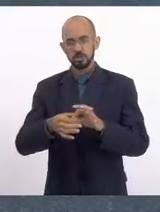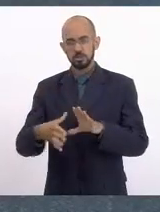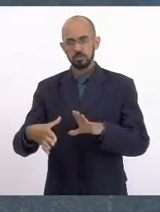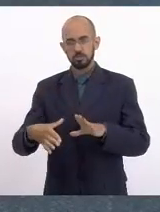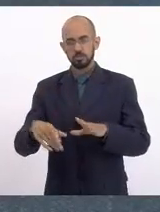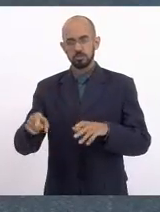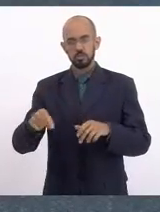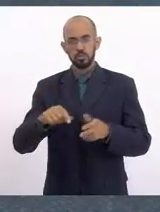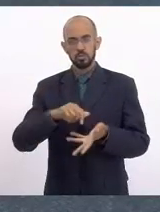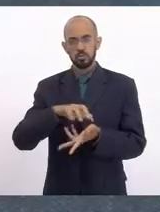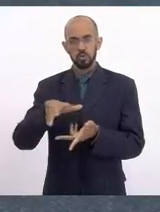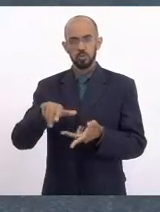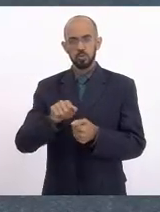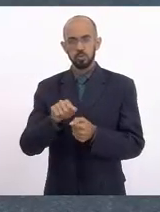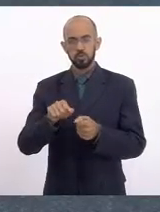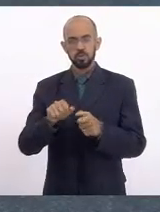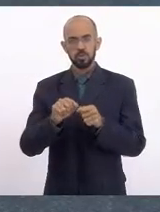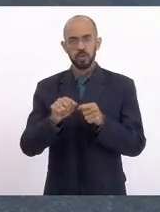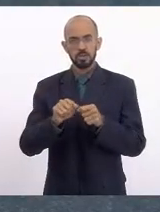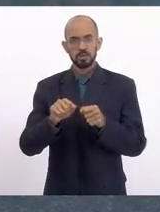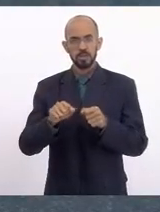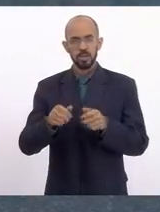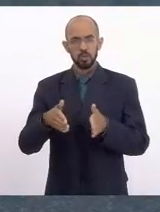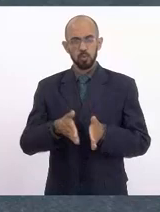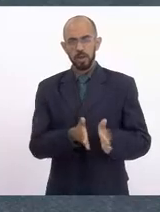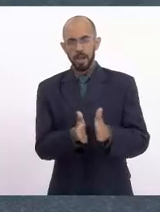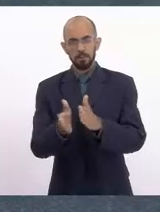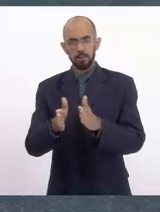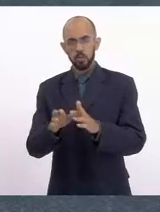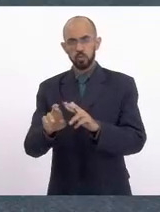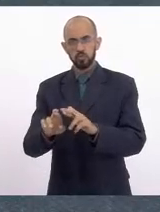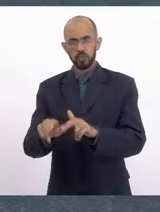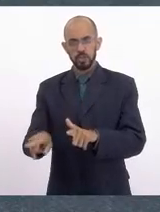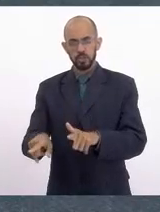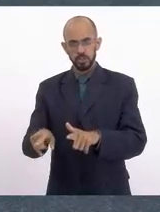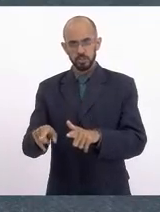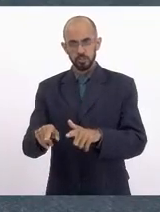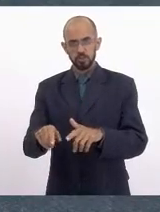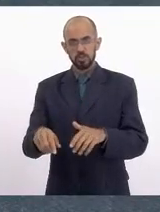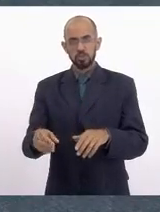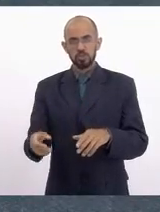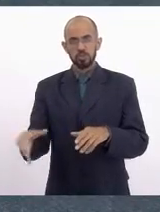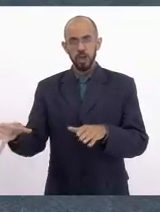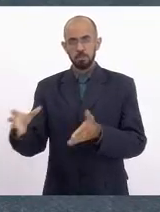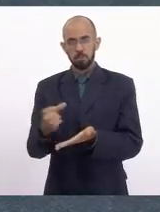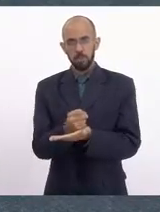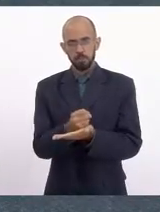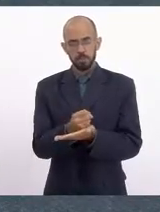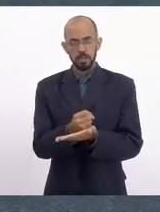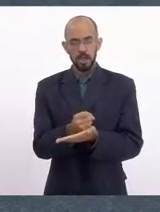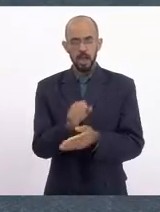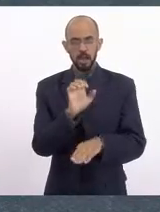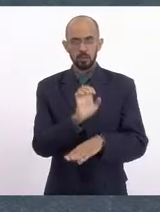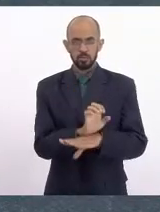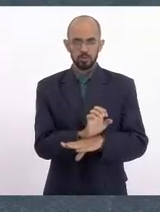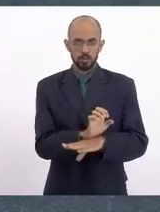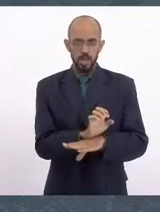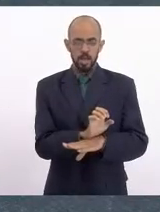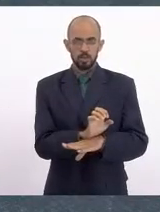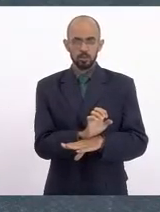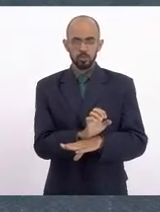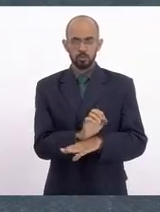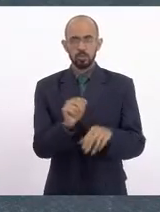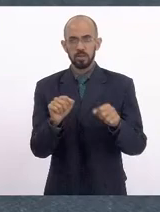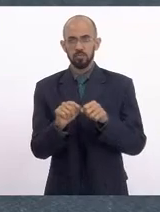inteiro está fazendo para mim contrário da estatização só tá levando uma coisa ao povo do Estado do Rio de